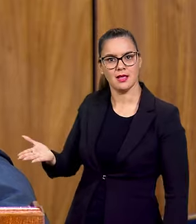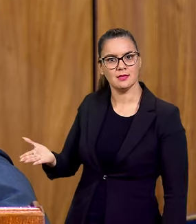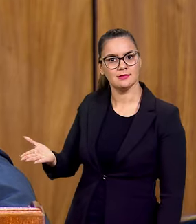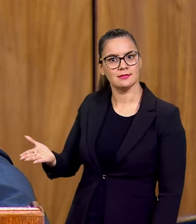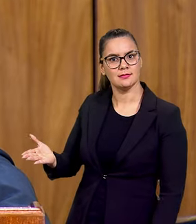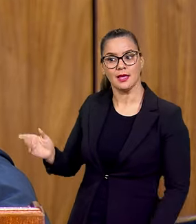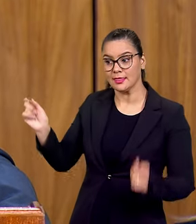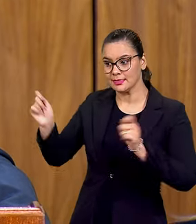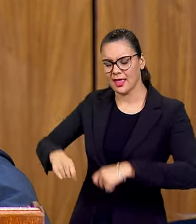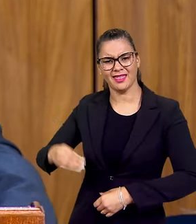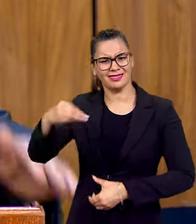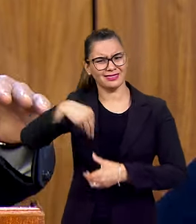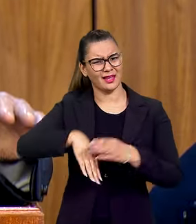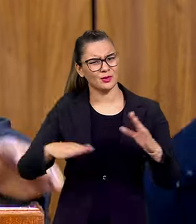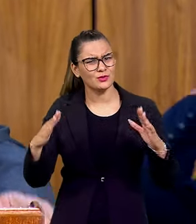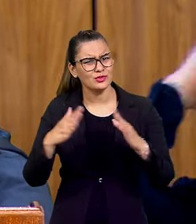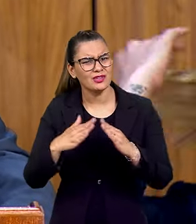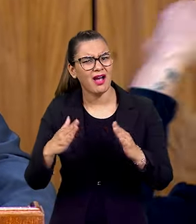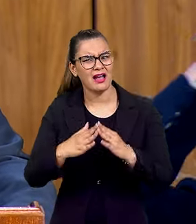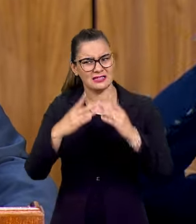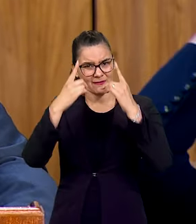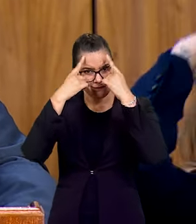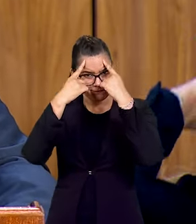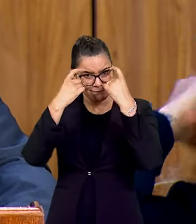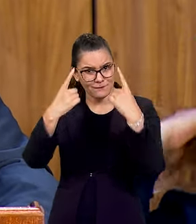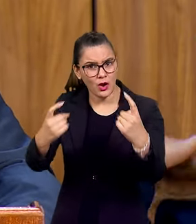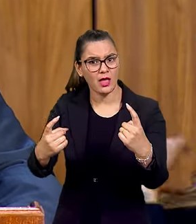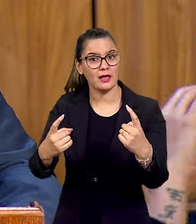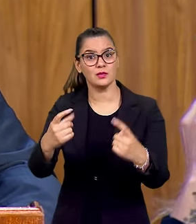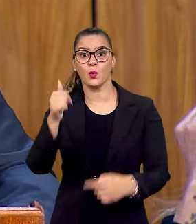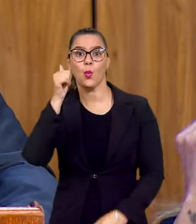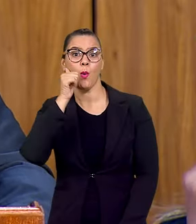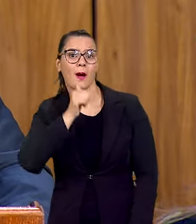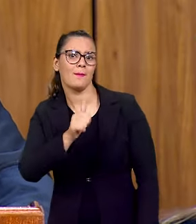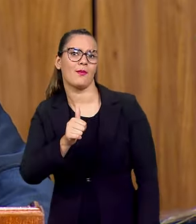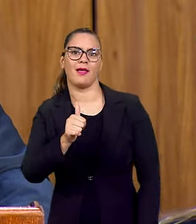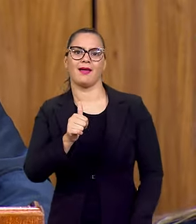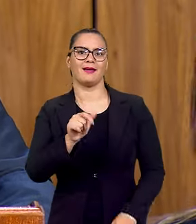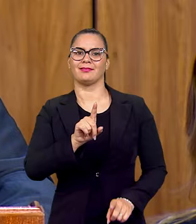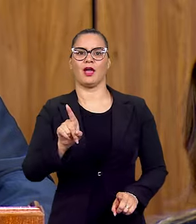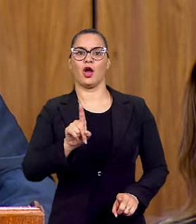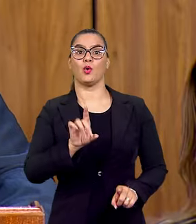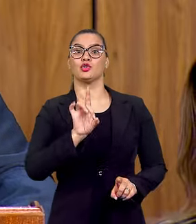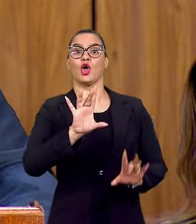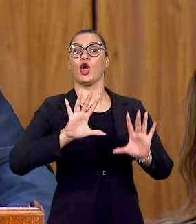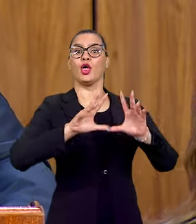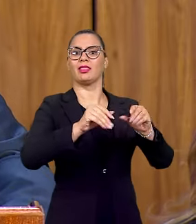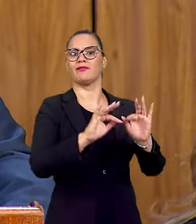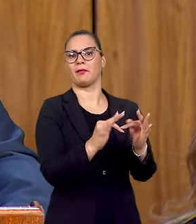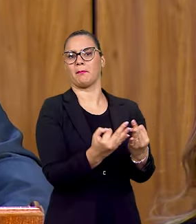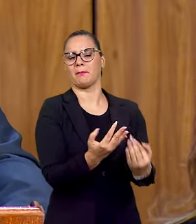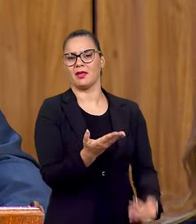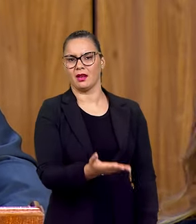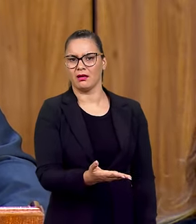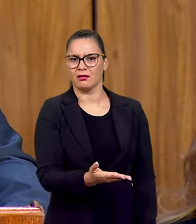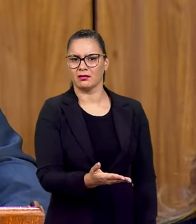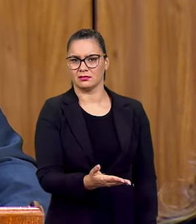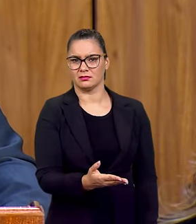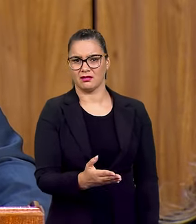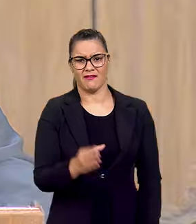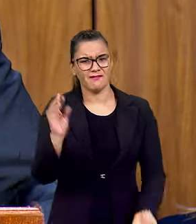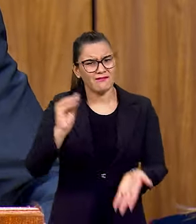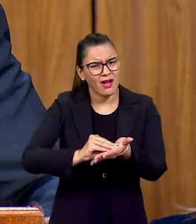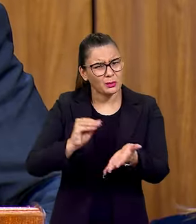fera capaz de, dentro de casa, ser violento não com a mulher, mas com a sua própria